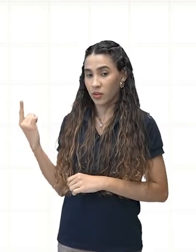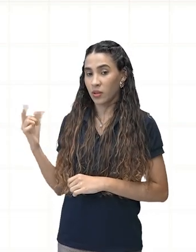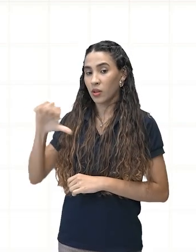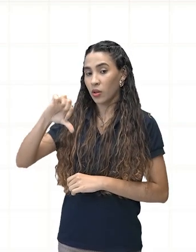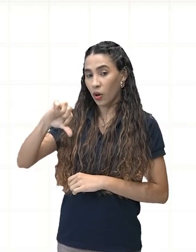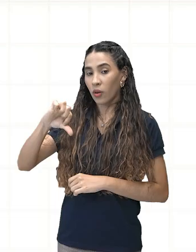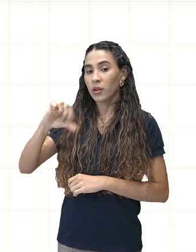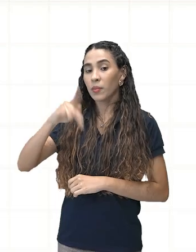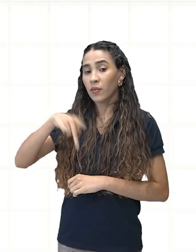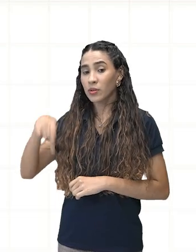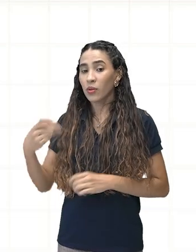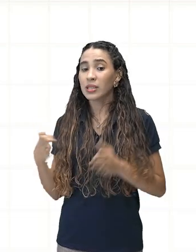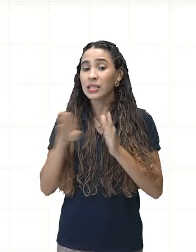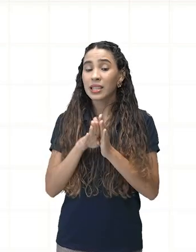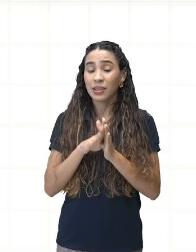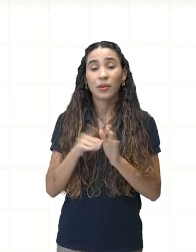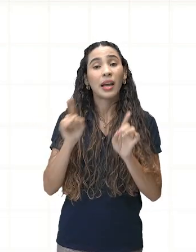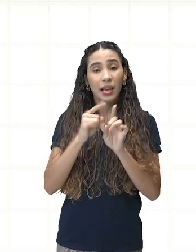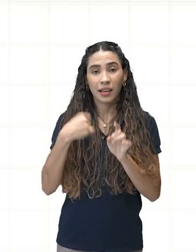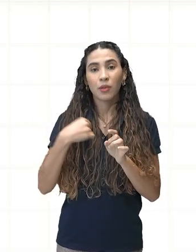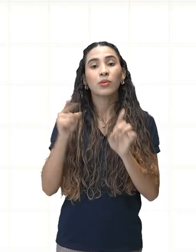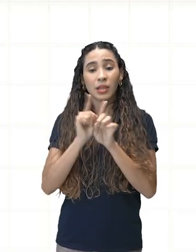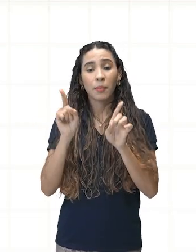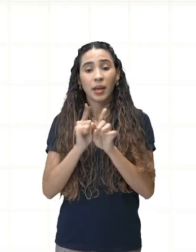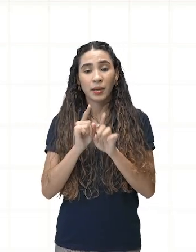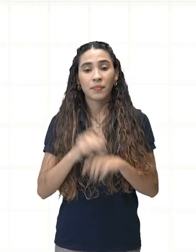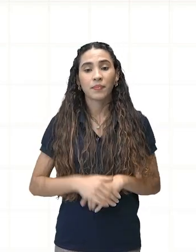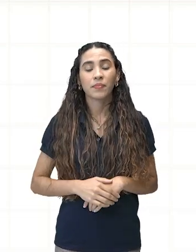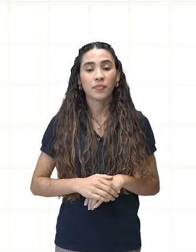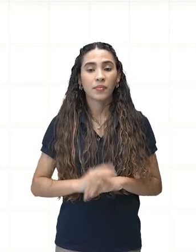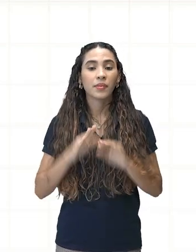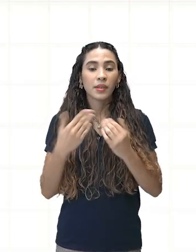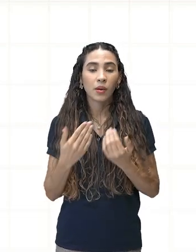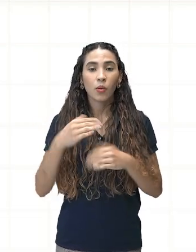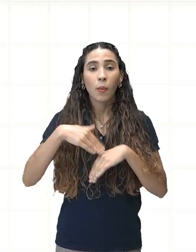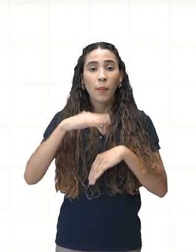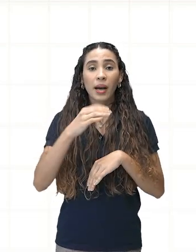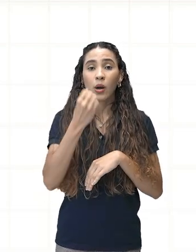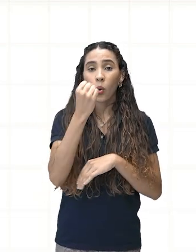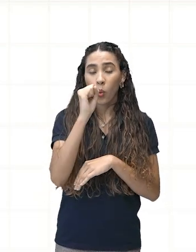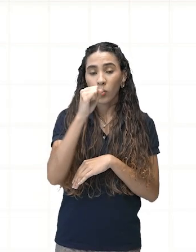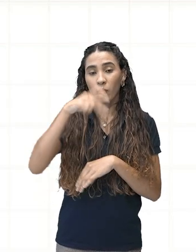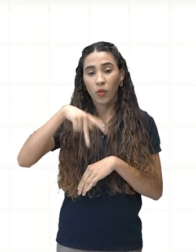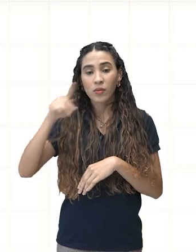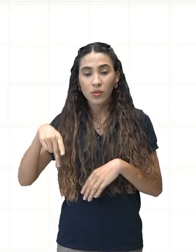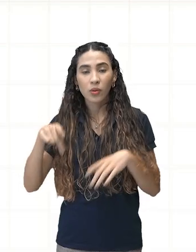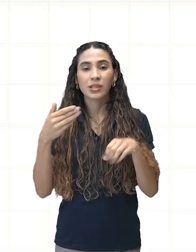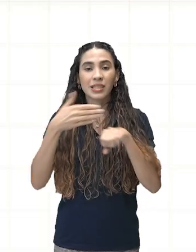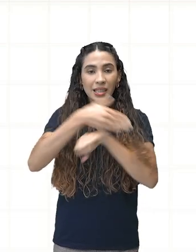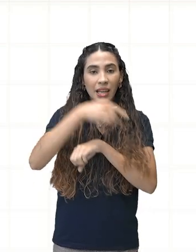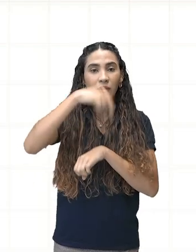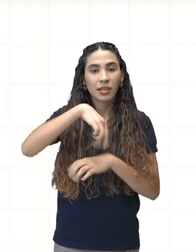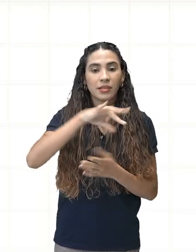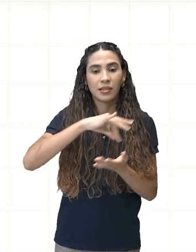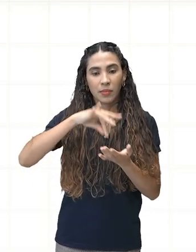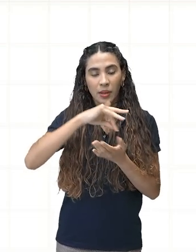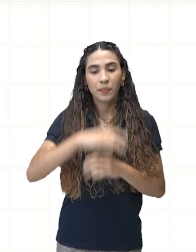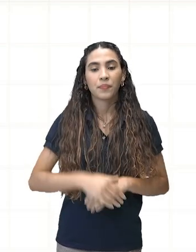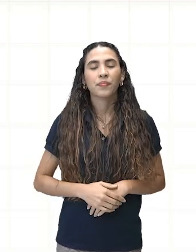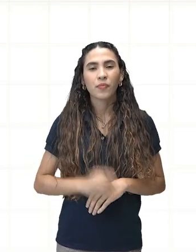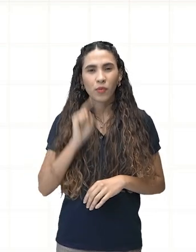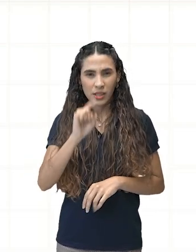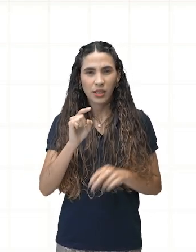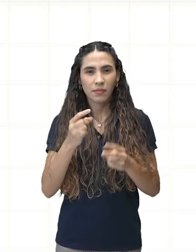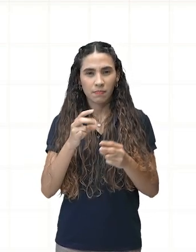professores entrando, inclusive eu que entrei neste ano aqui. Então, além de mim, entraram mais 8 professores para trabalhar aqui no CMEAN.